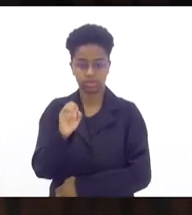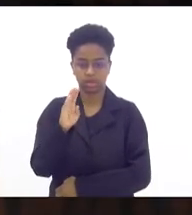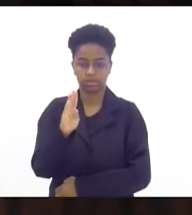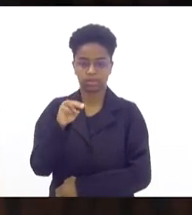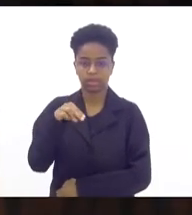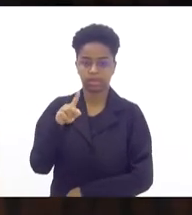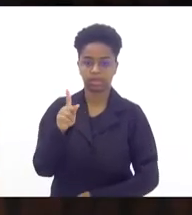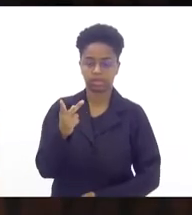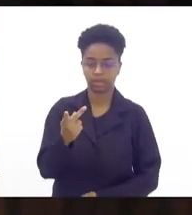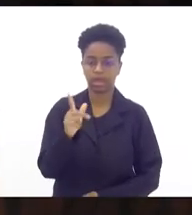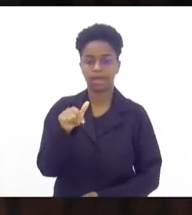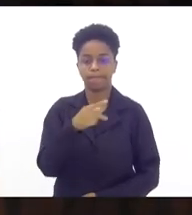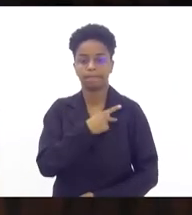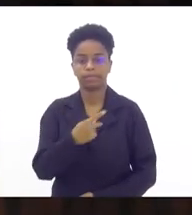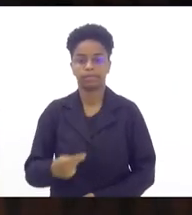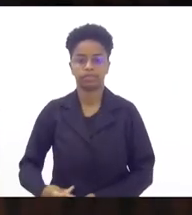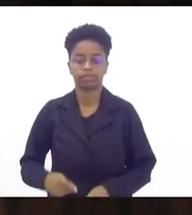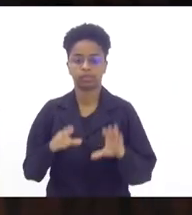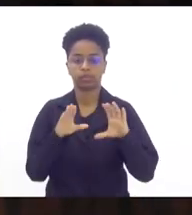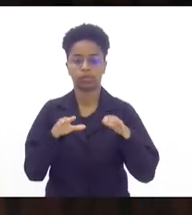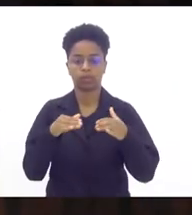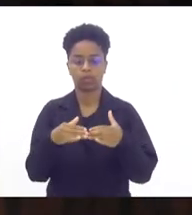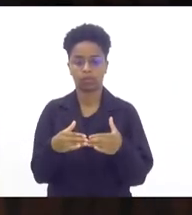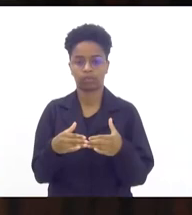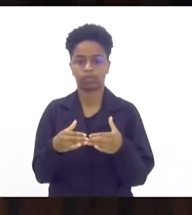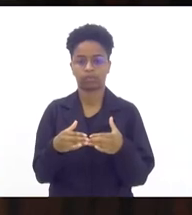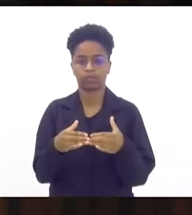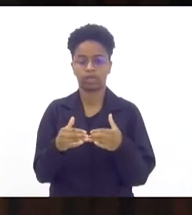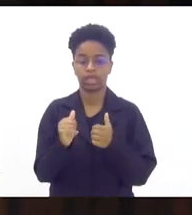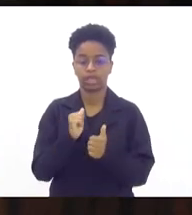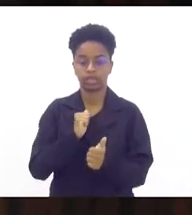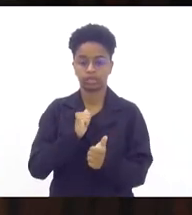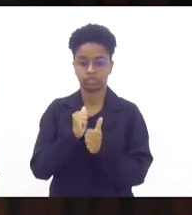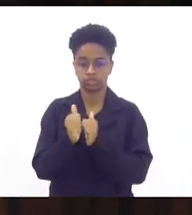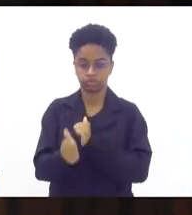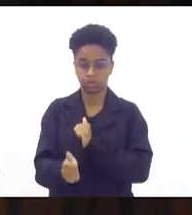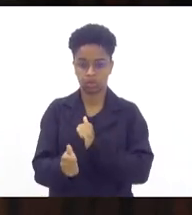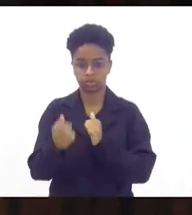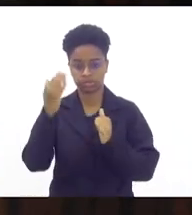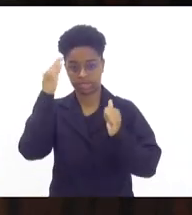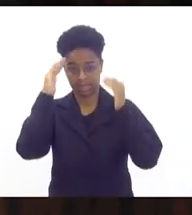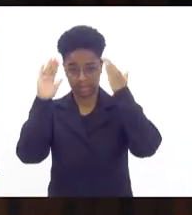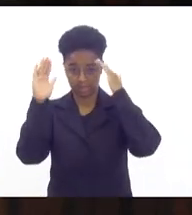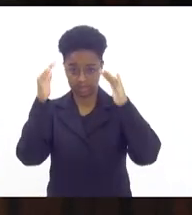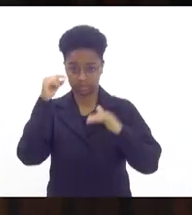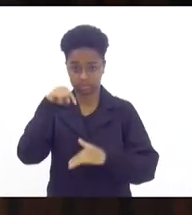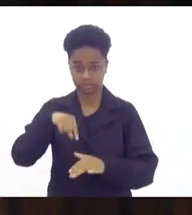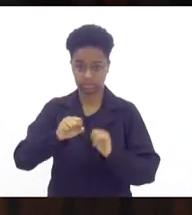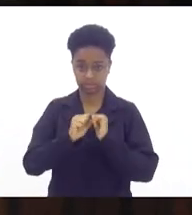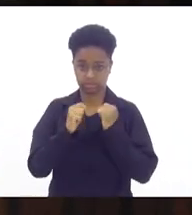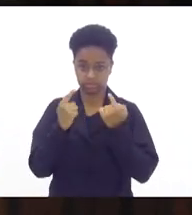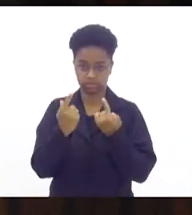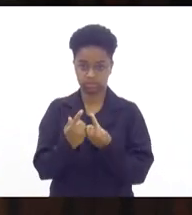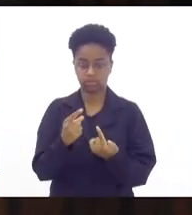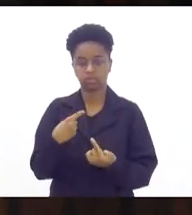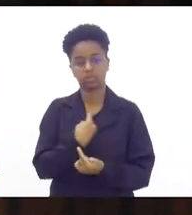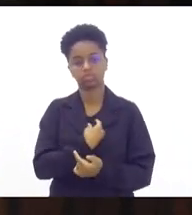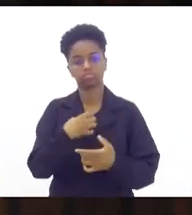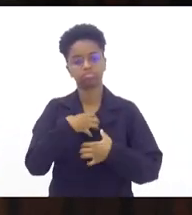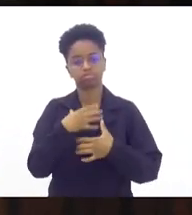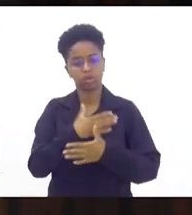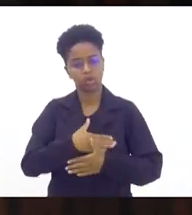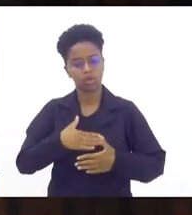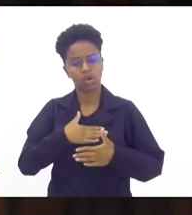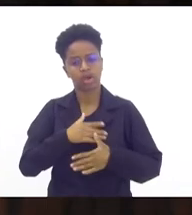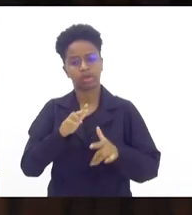da Comissão de esporte e lazer desta casa muito nos honra a sua presença